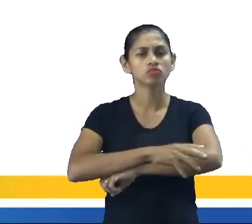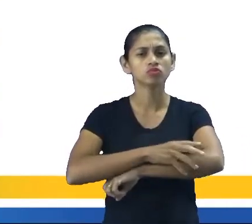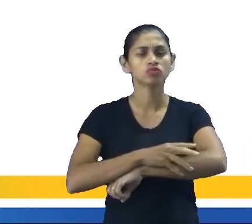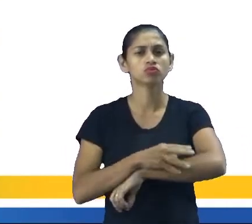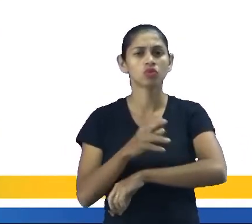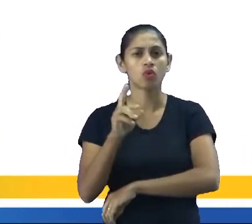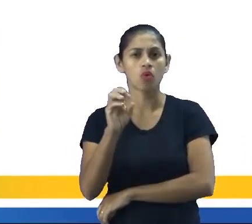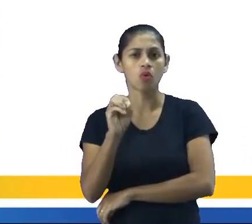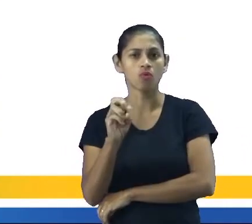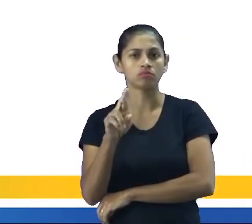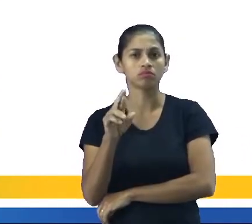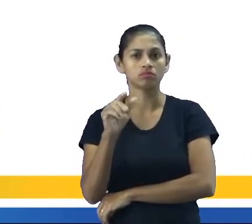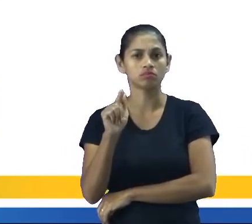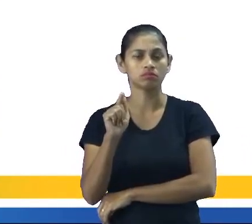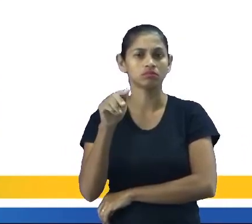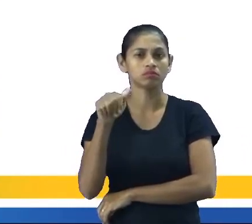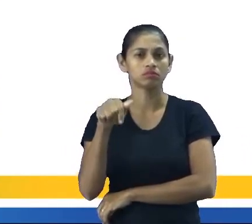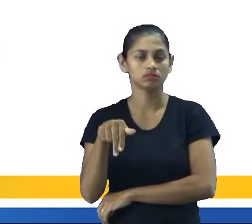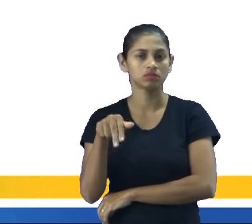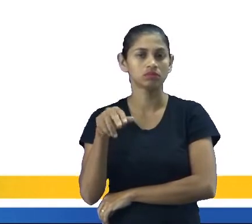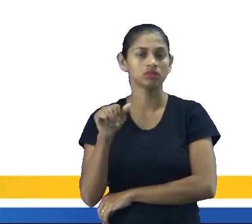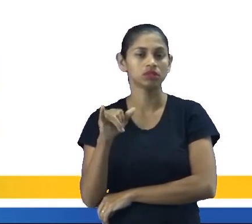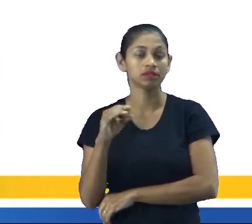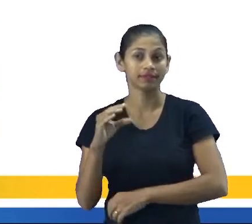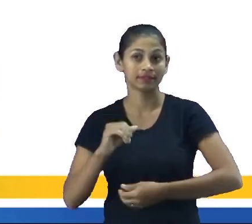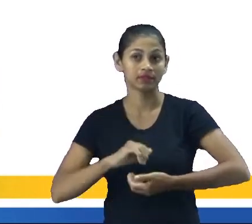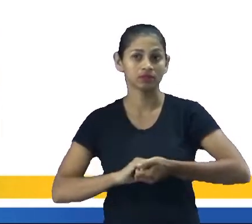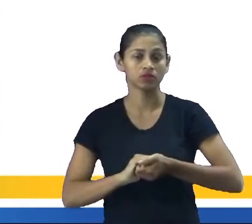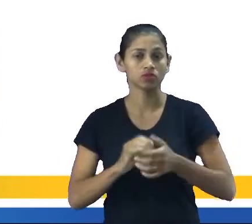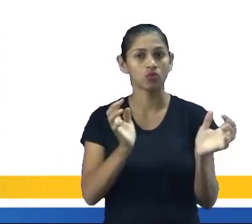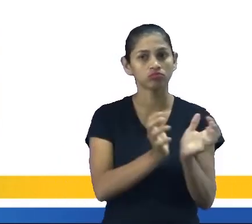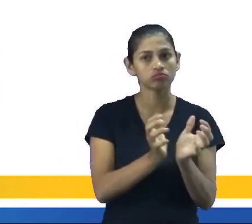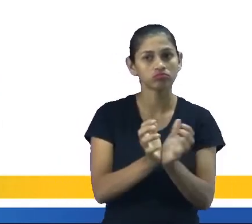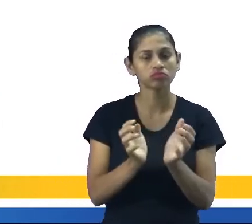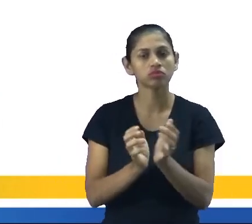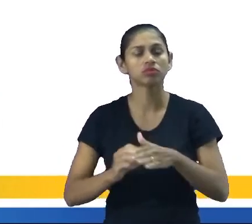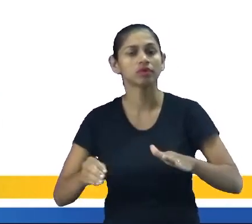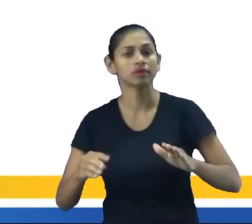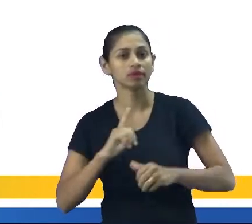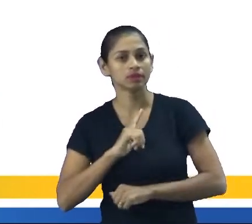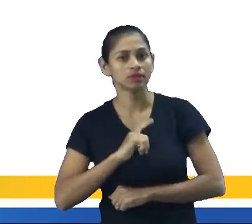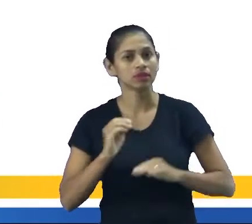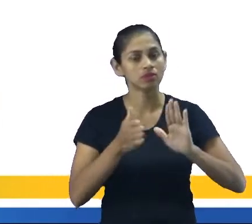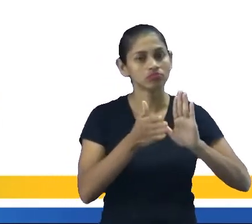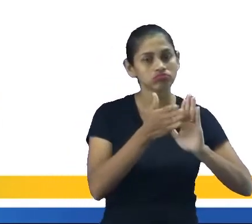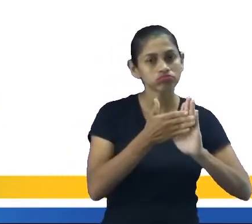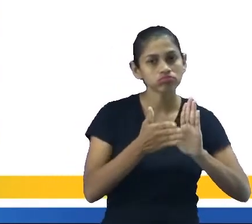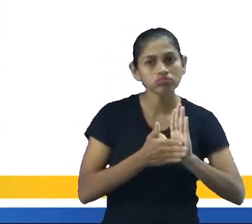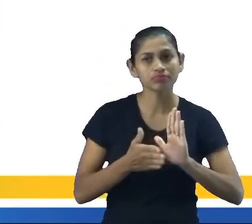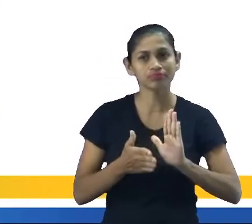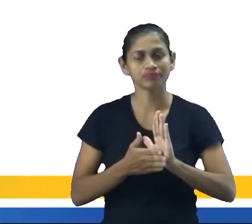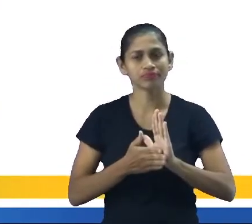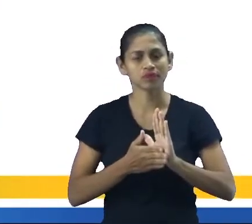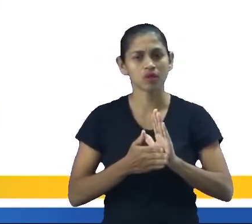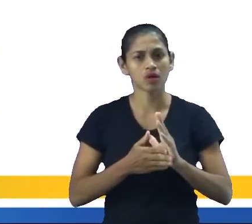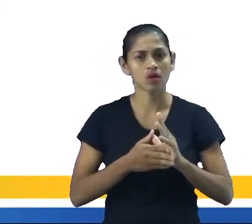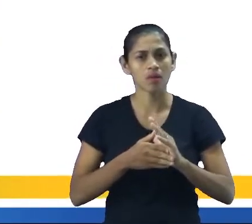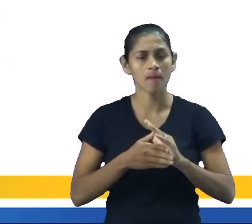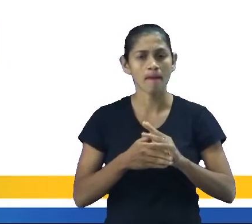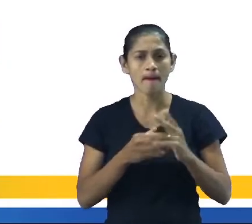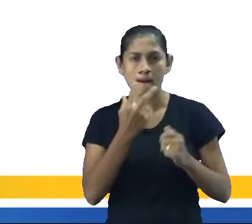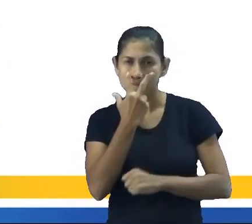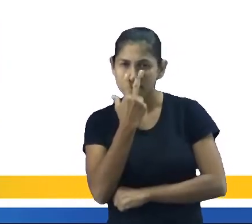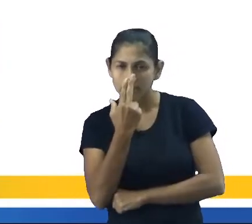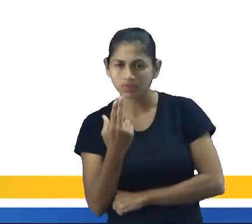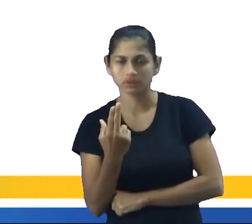é? Elas são grupos de compostos orgânicos que possuem propriedades químicas semelhantes e essa